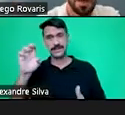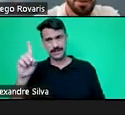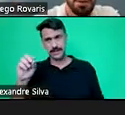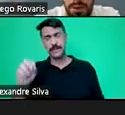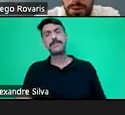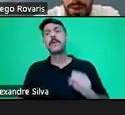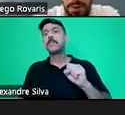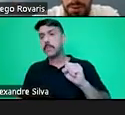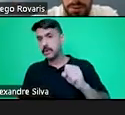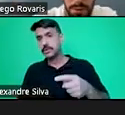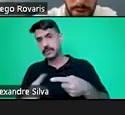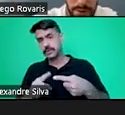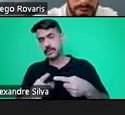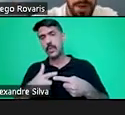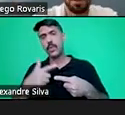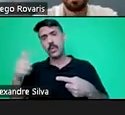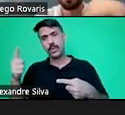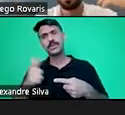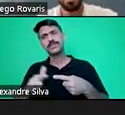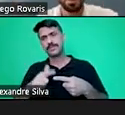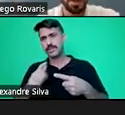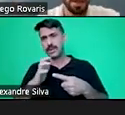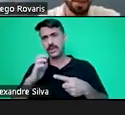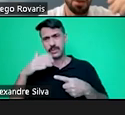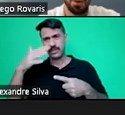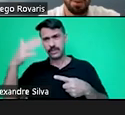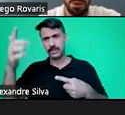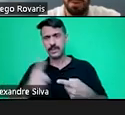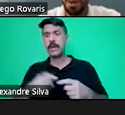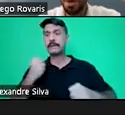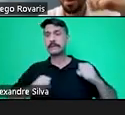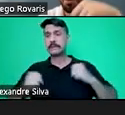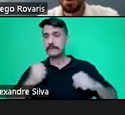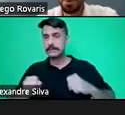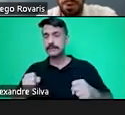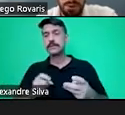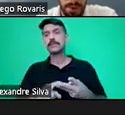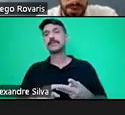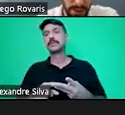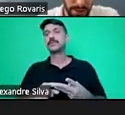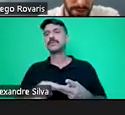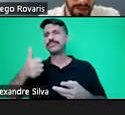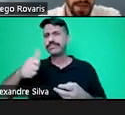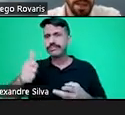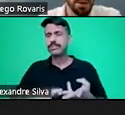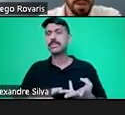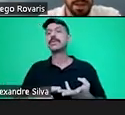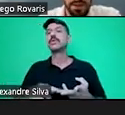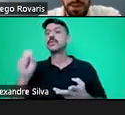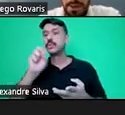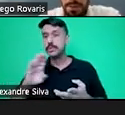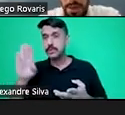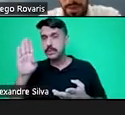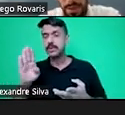tem comorbidade com outros transtornos do neurodesenvolvimento, transtornos de ansiedade, de humor, por uso de substâncias. Tem